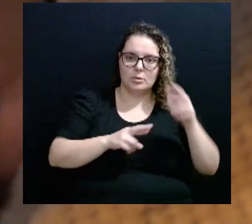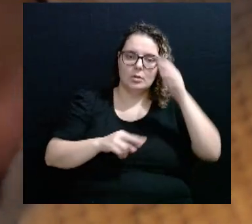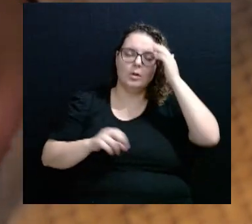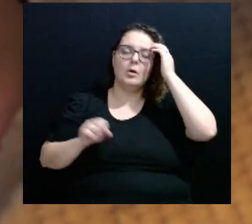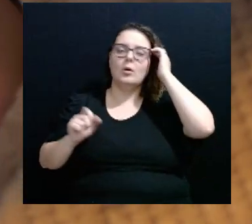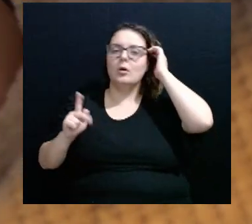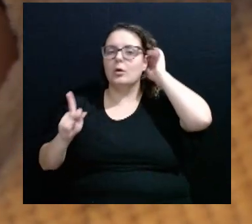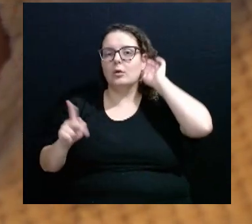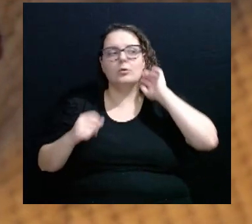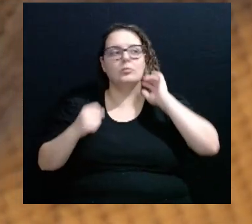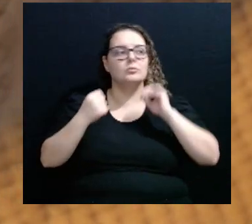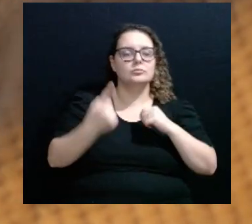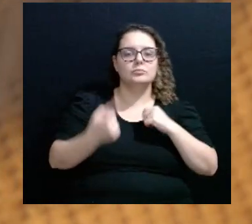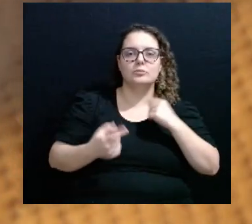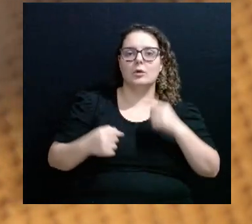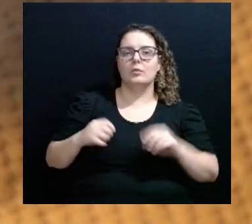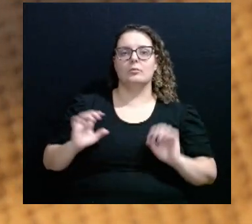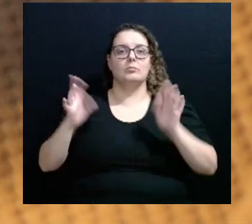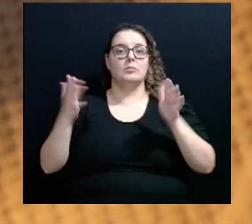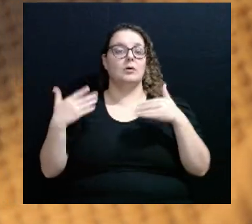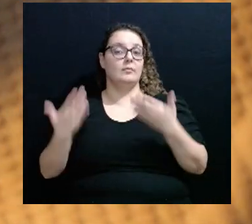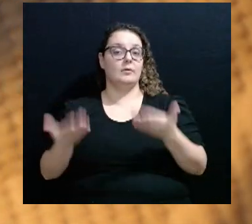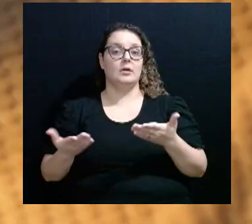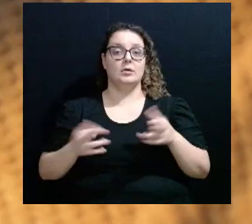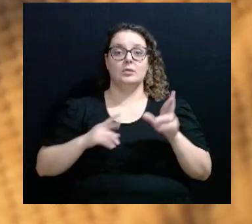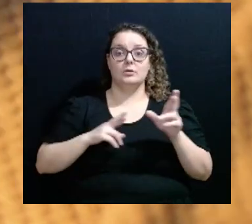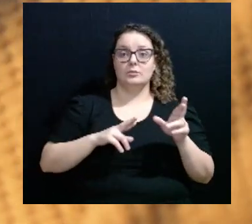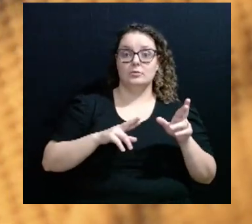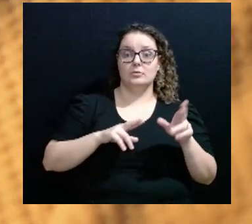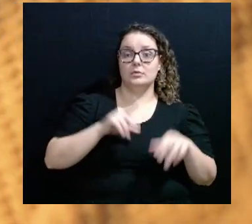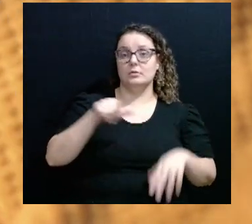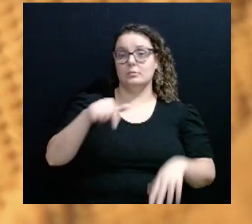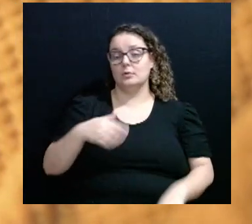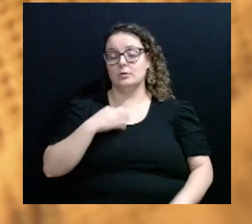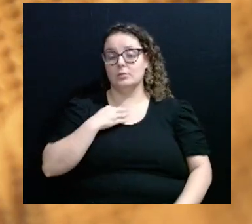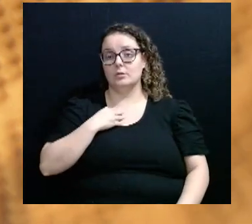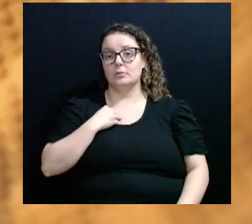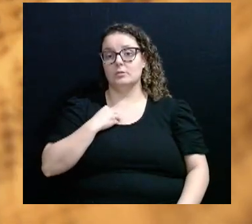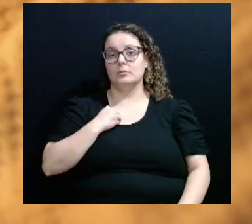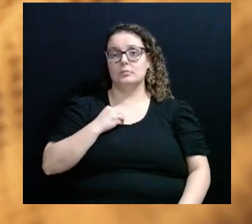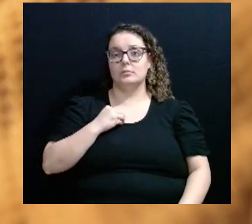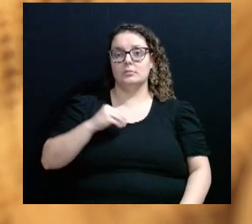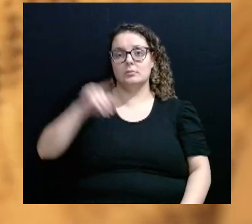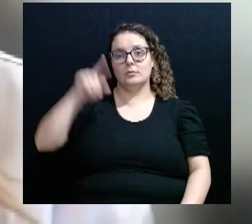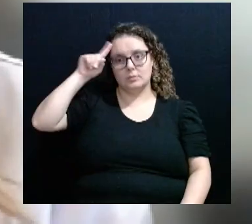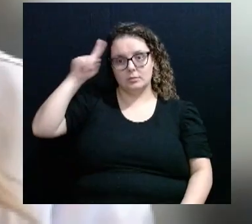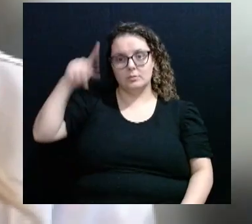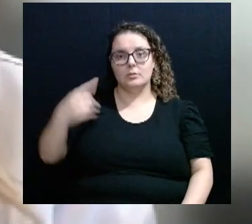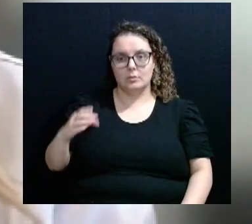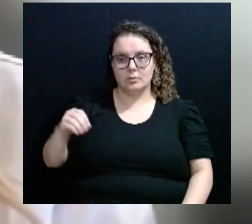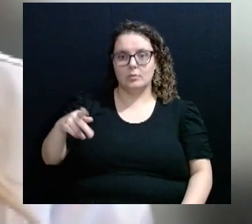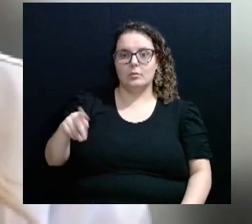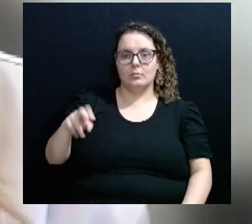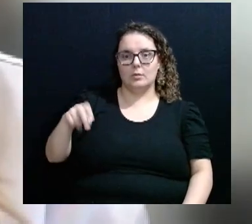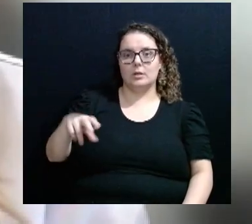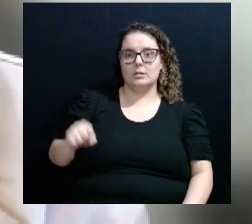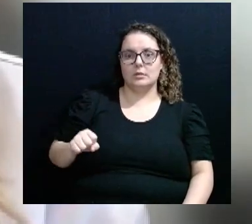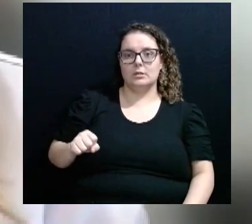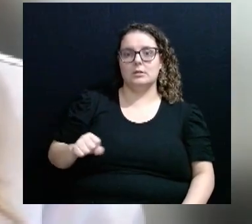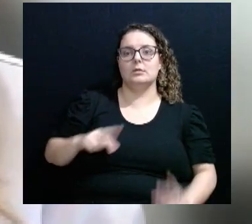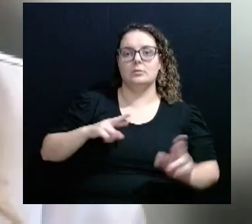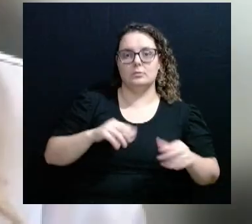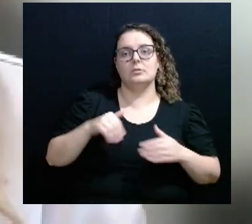sono, né? Tudo bem se ela sair um dia, for numa festa, dormir mais tarde, no outro dia ela